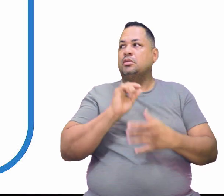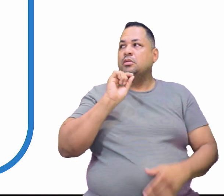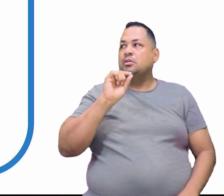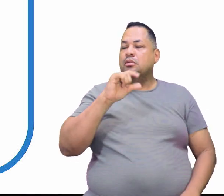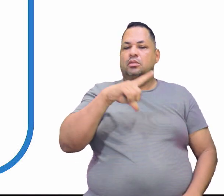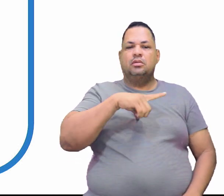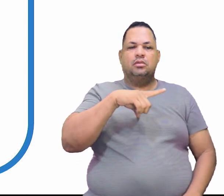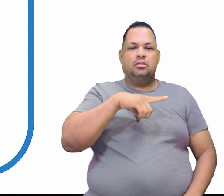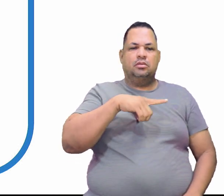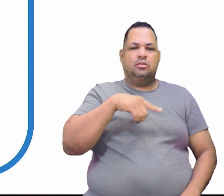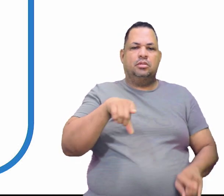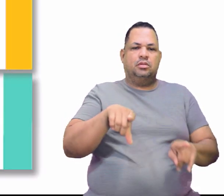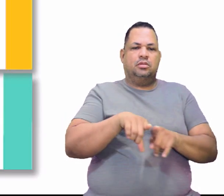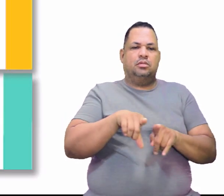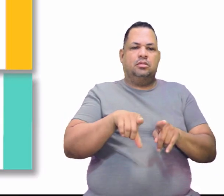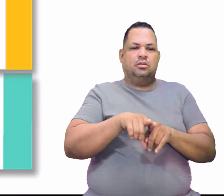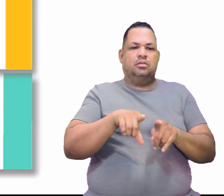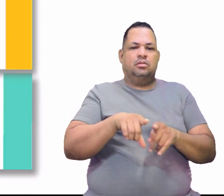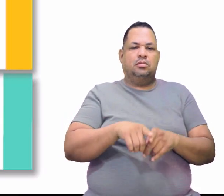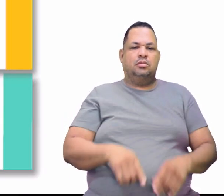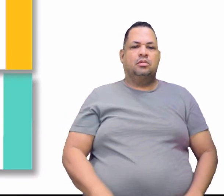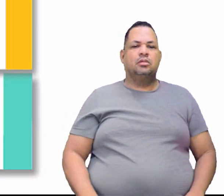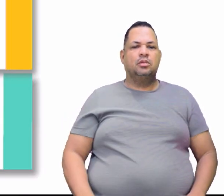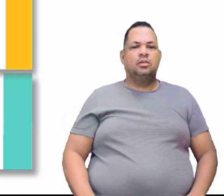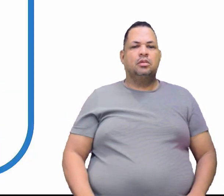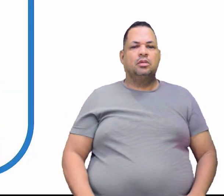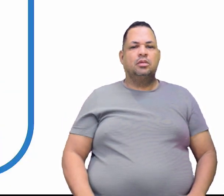que mais? Eu